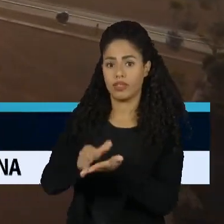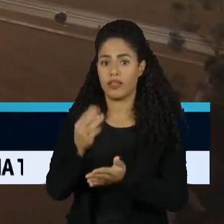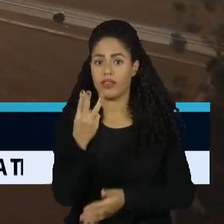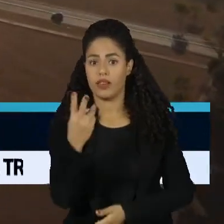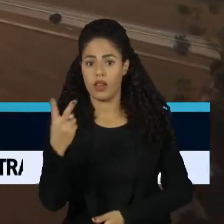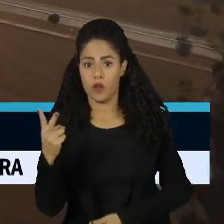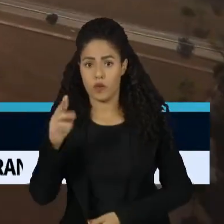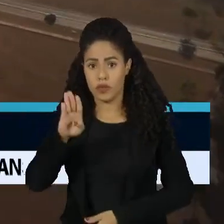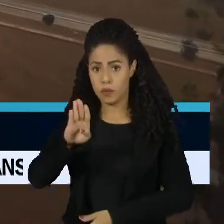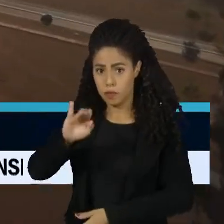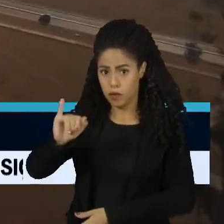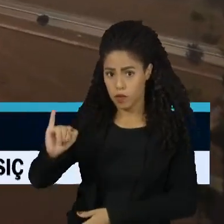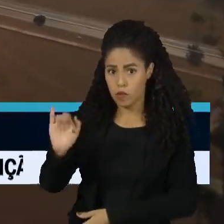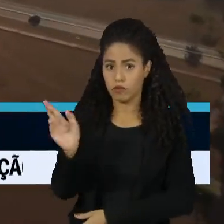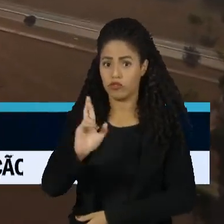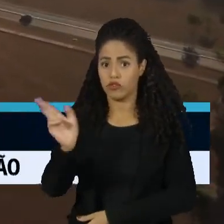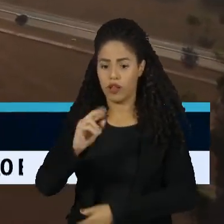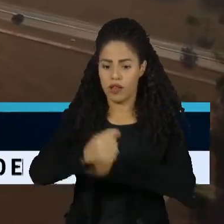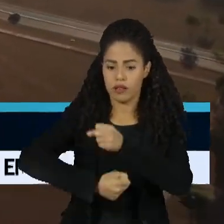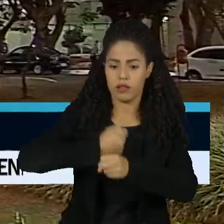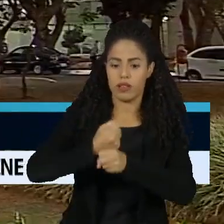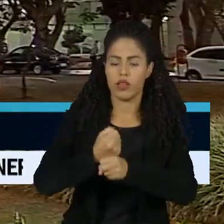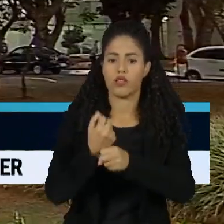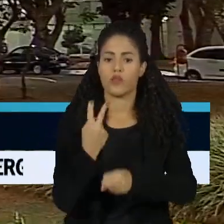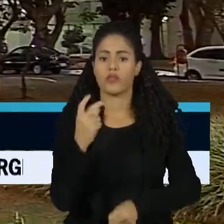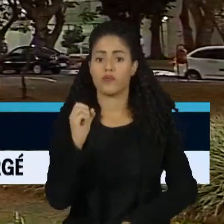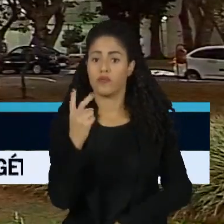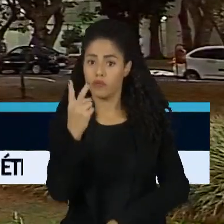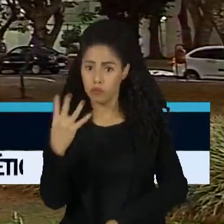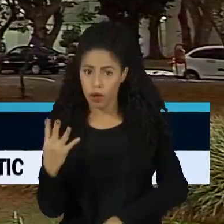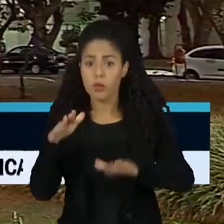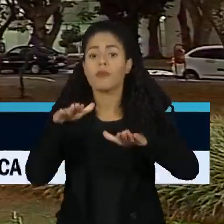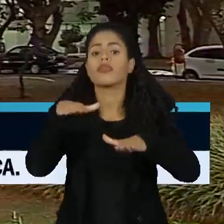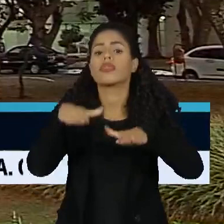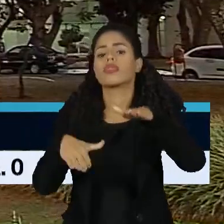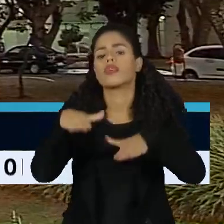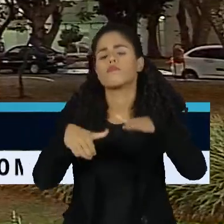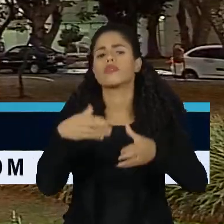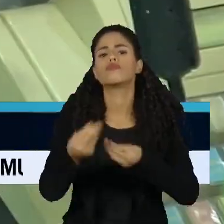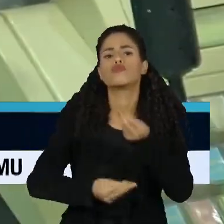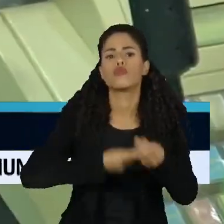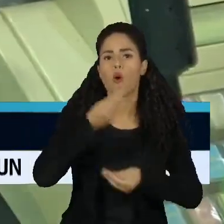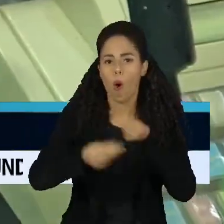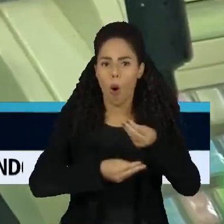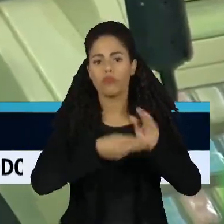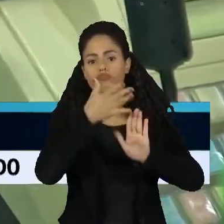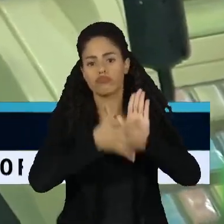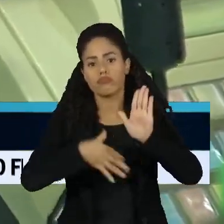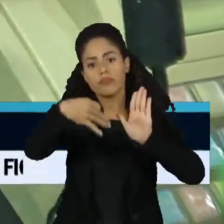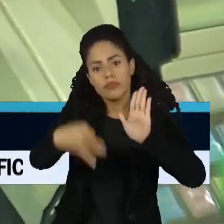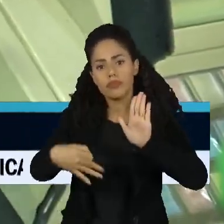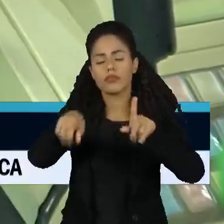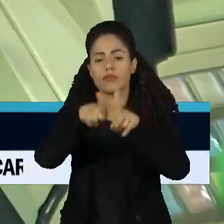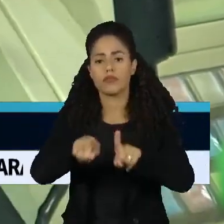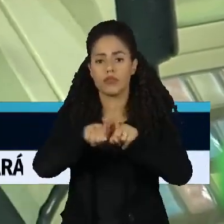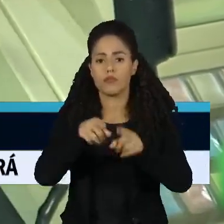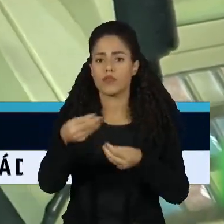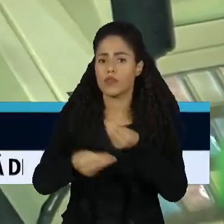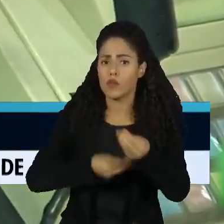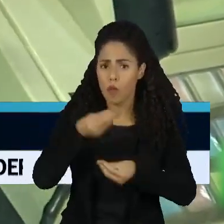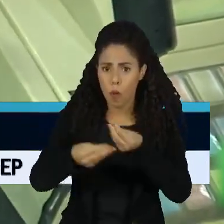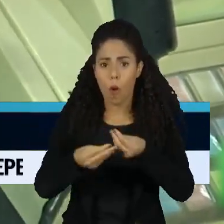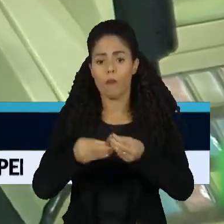bilhões de reais em 2024 mas depende da existência de receitas e está relacionada